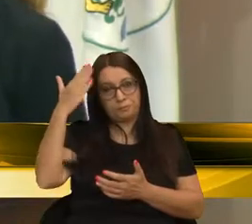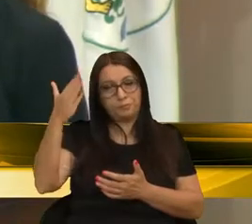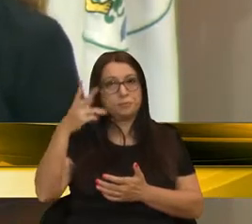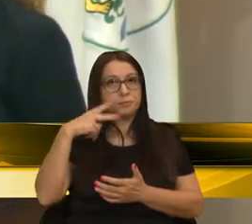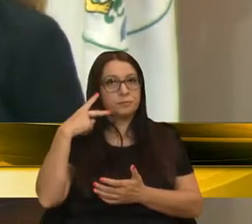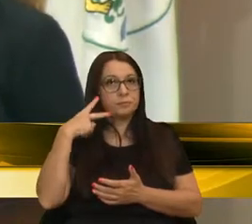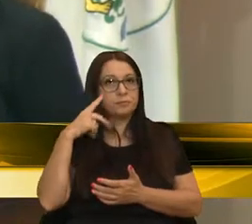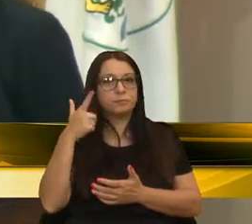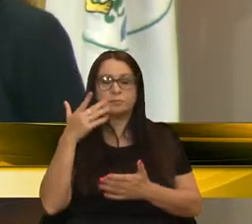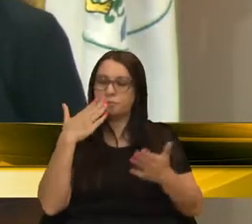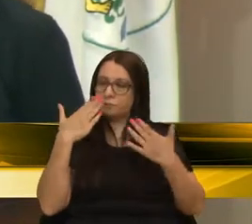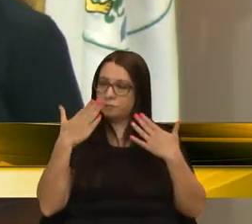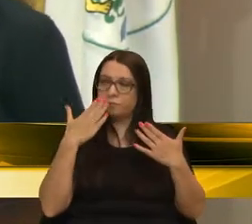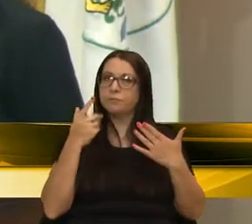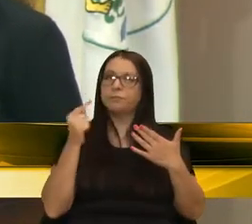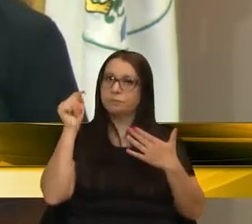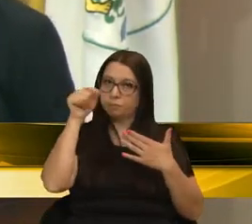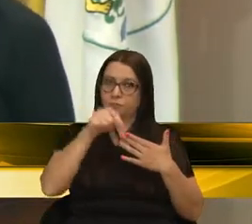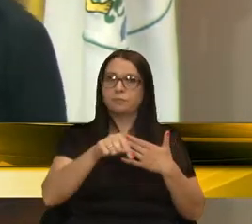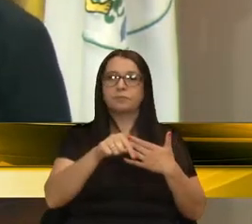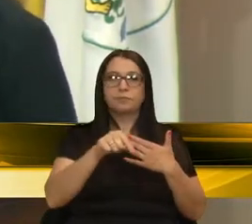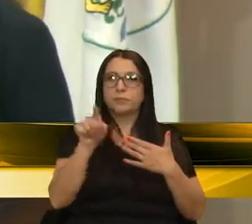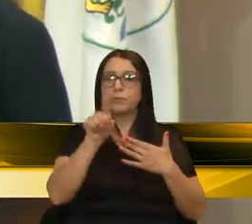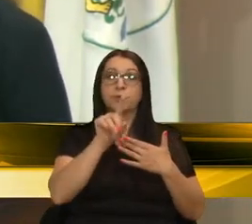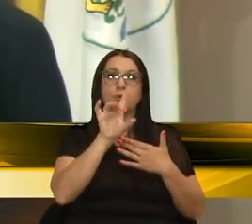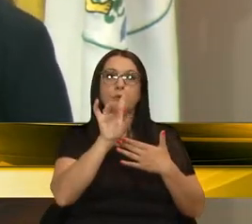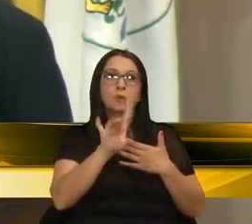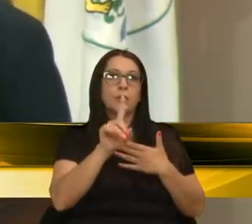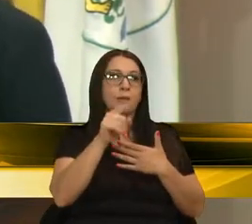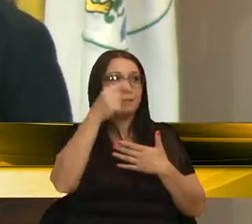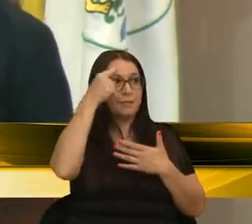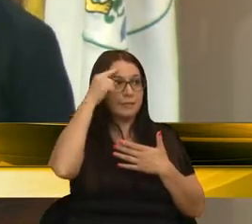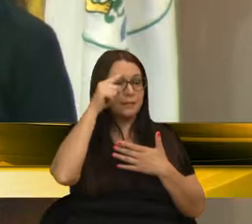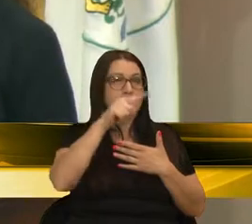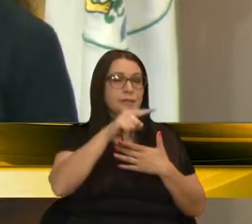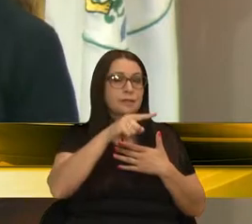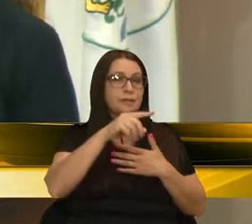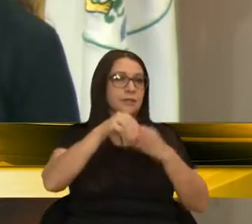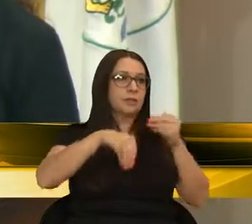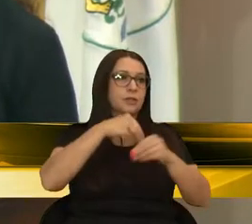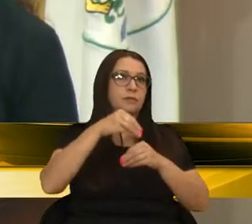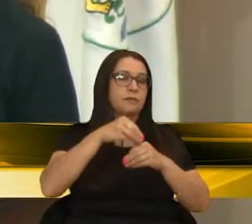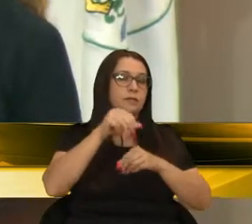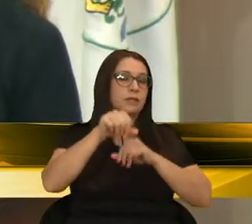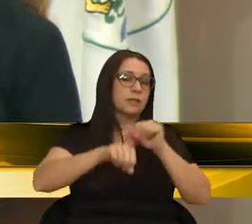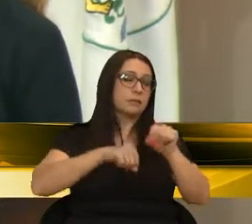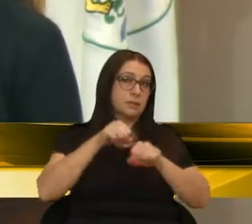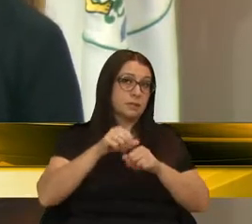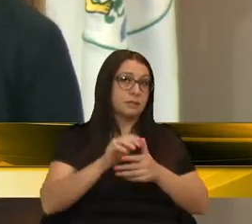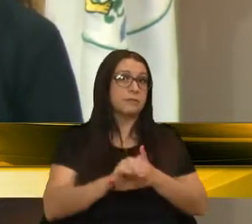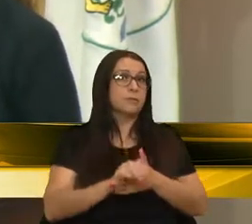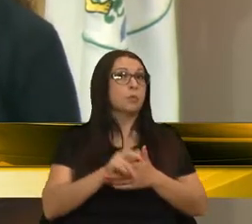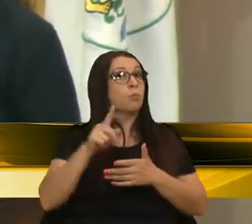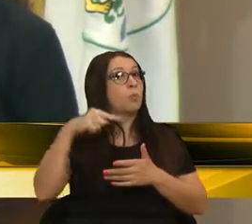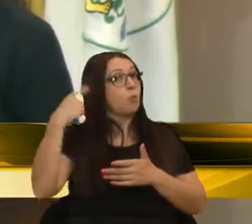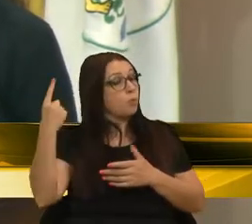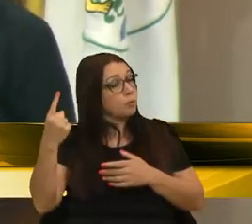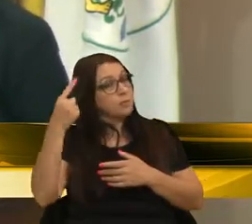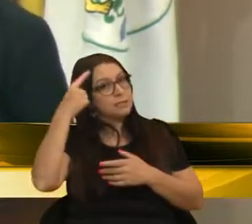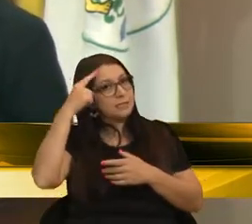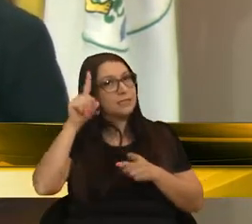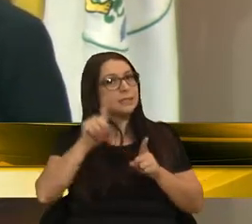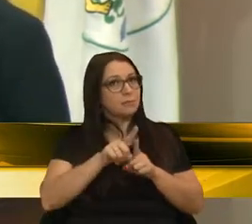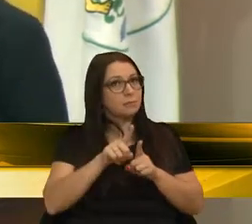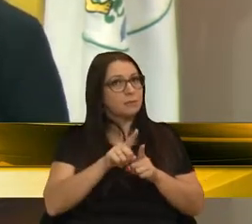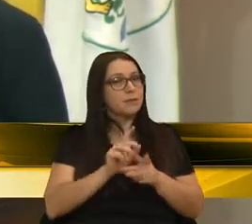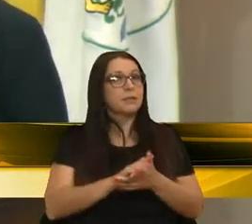E, sem dúvida, eu estarei trazendo não apenas estas ideias, né, envolvendo a questão da bicicleta, como outras ideias que